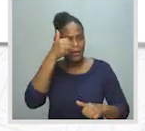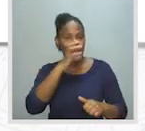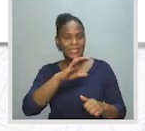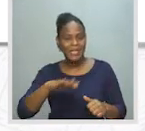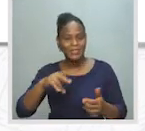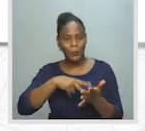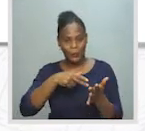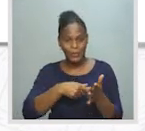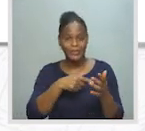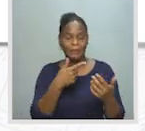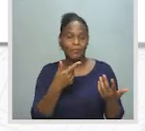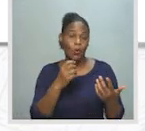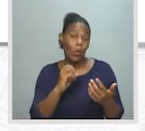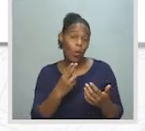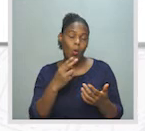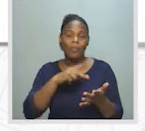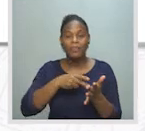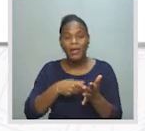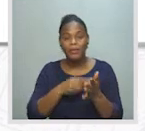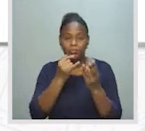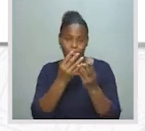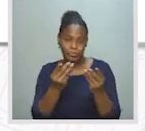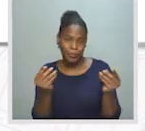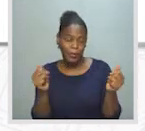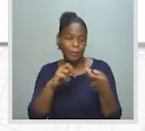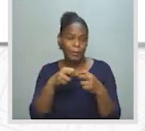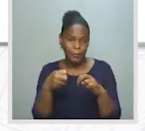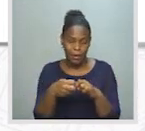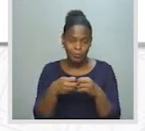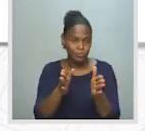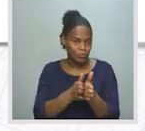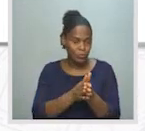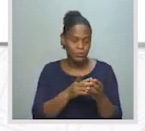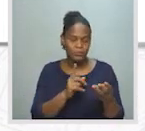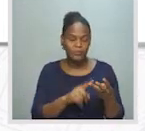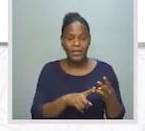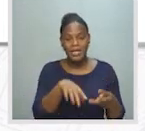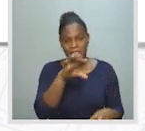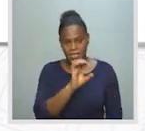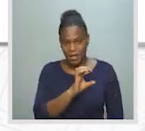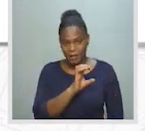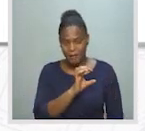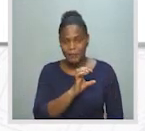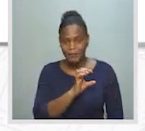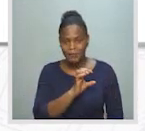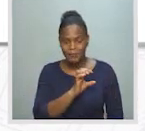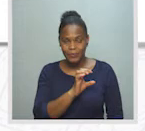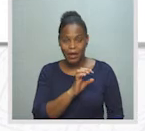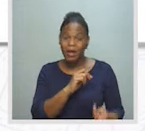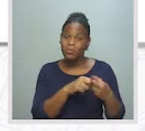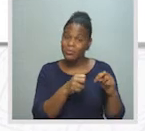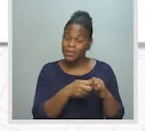da tecnologia ou da técnica na resolução de todos os problemas. A linha C, os